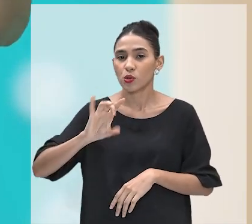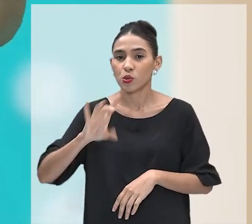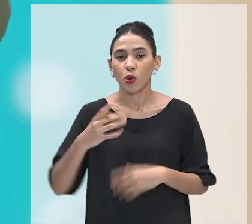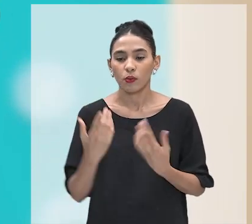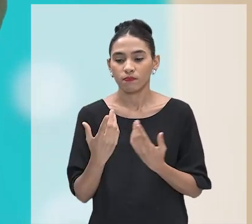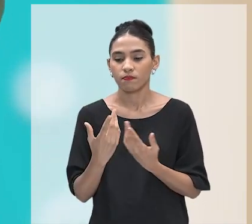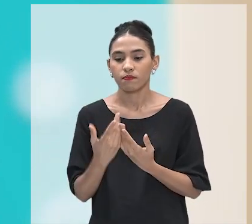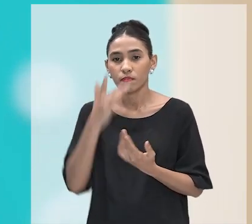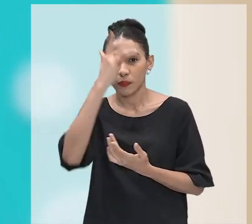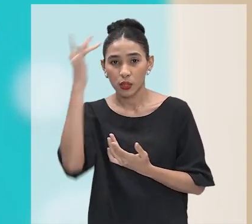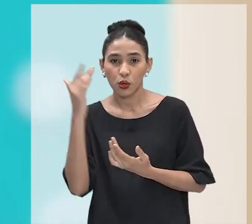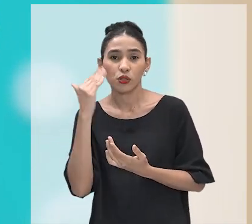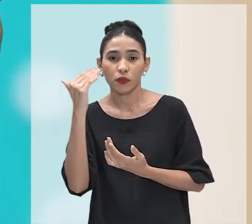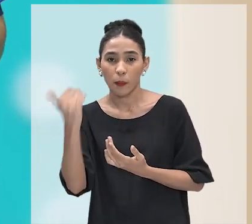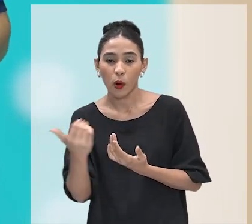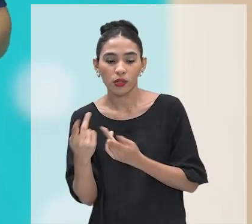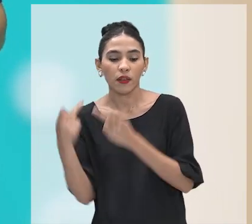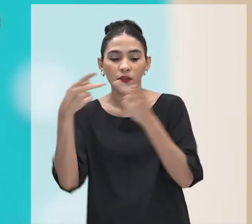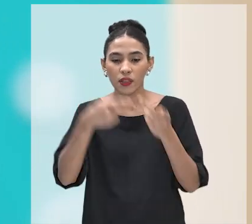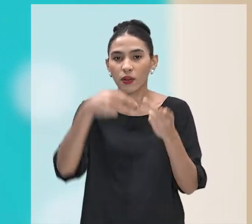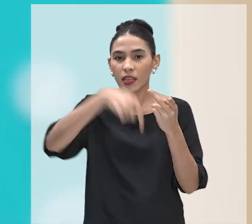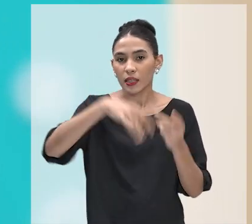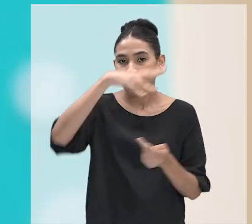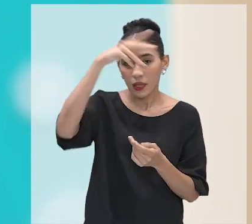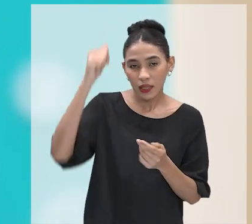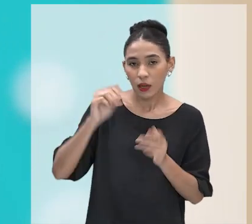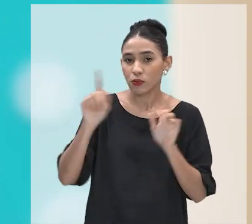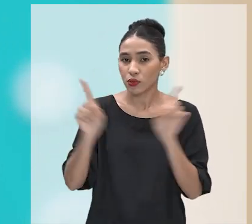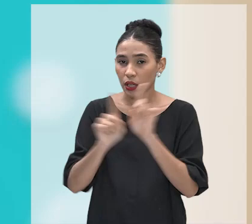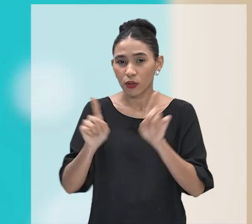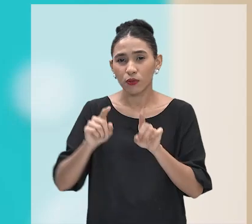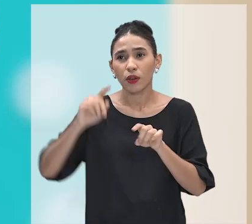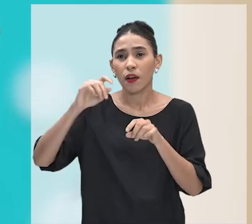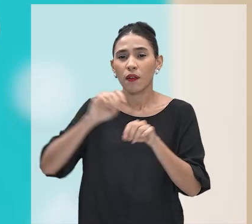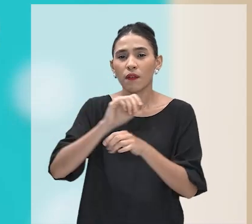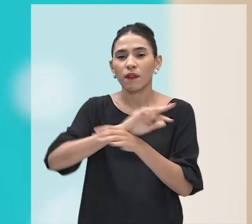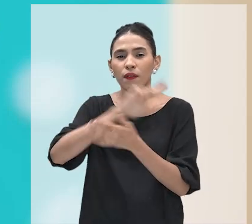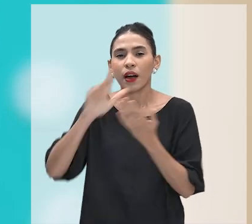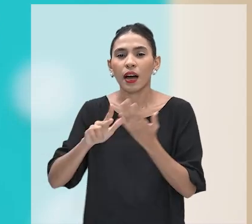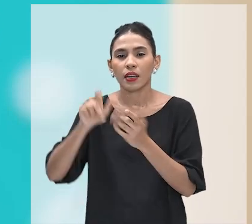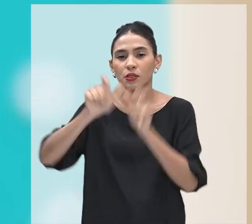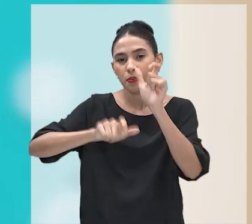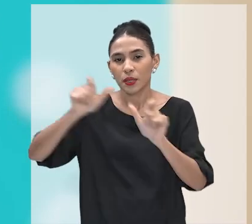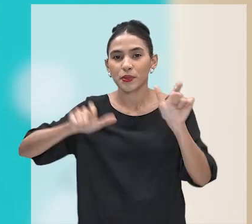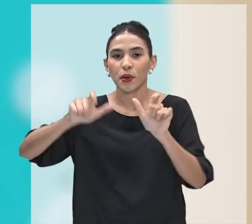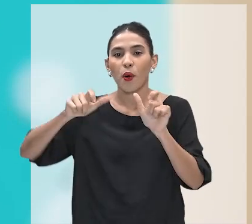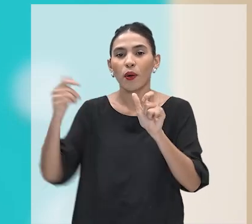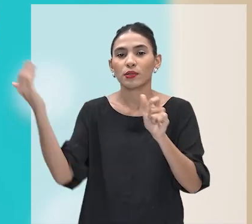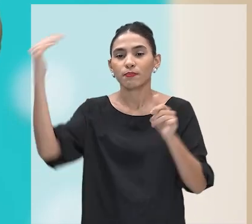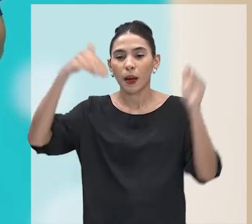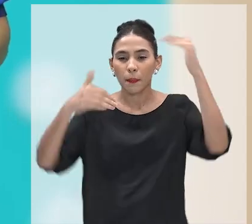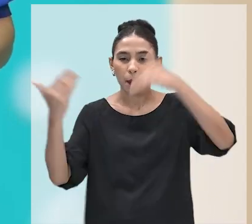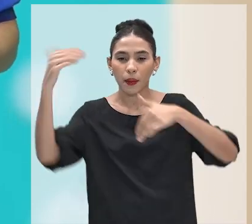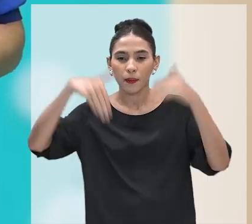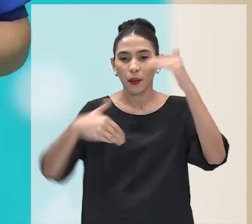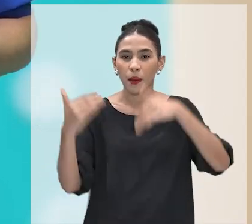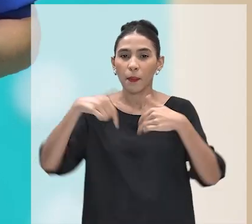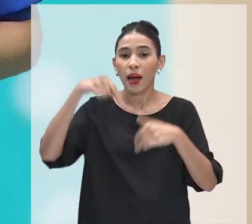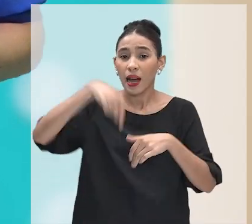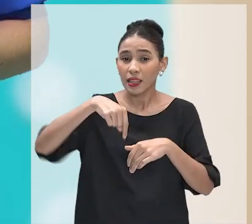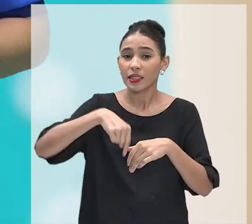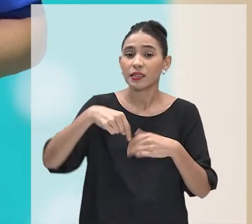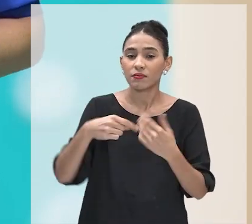vinham, também vinham pessoas de fora, de outros países, assistir essas peças, as óperas, as encenações que